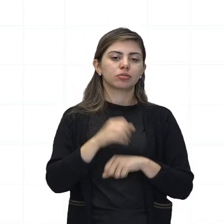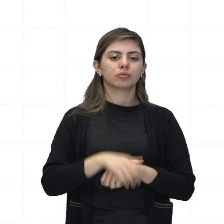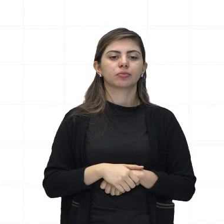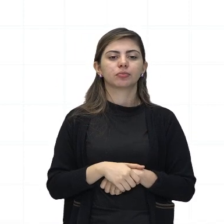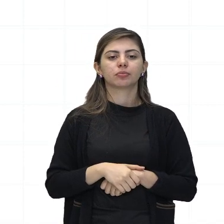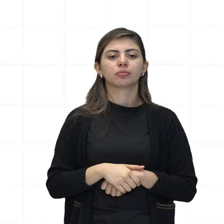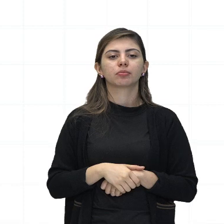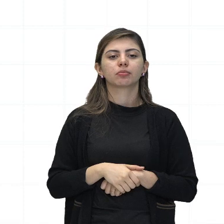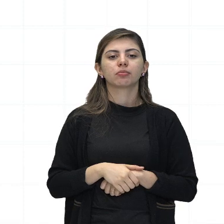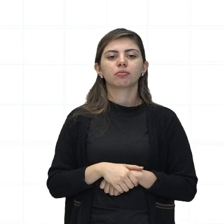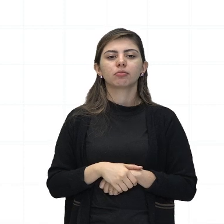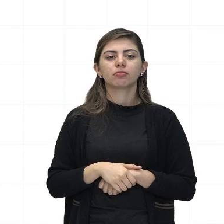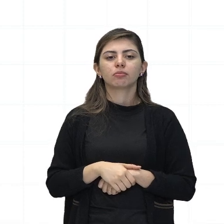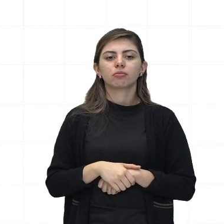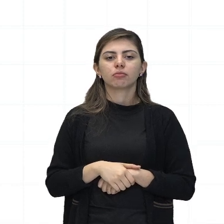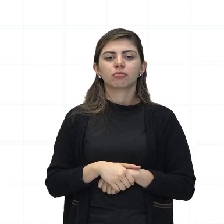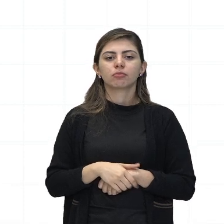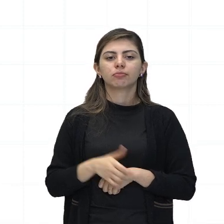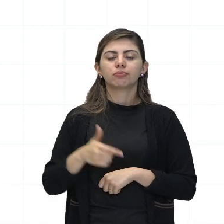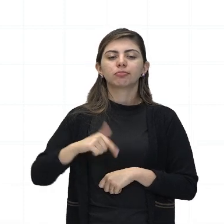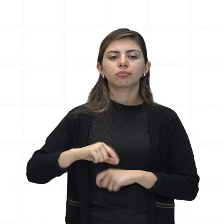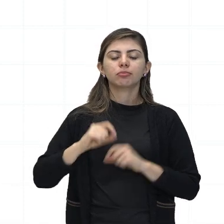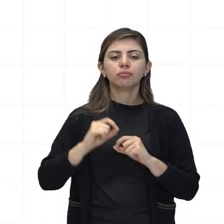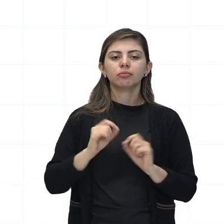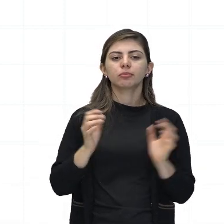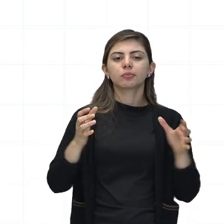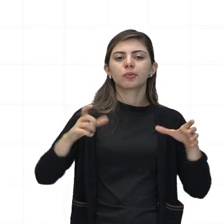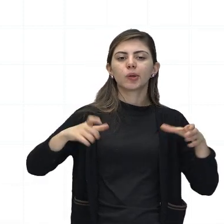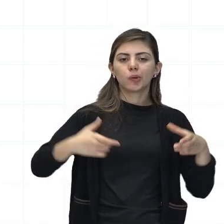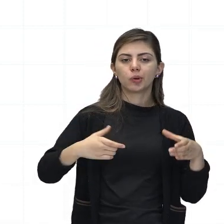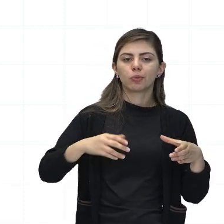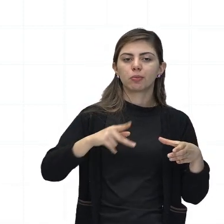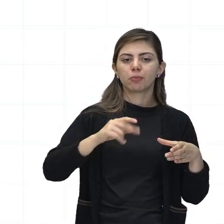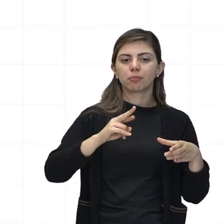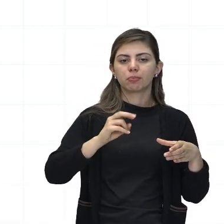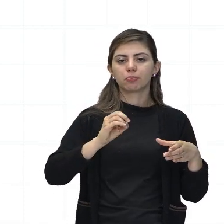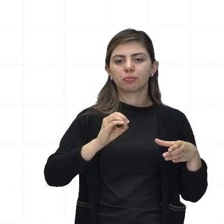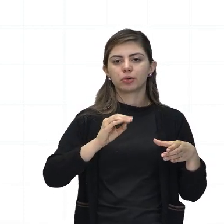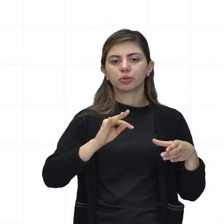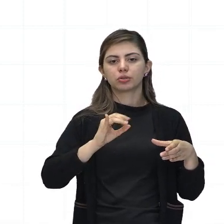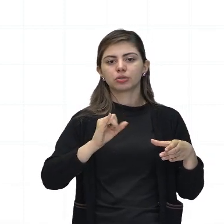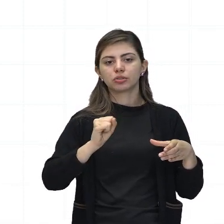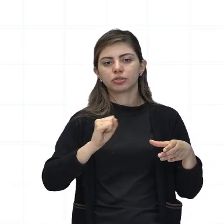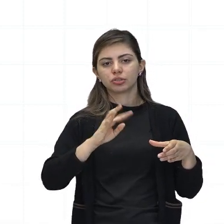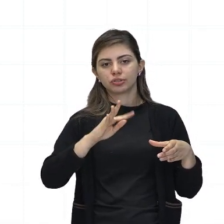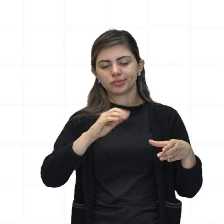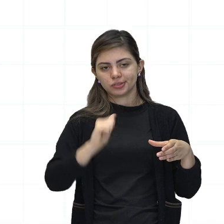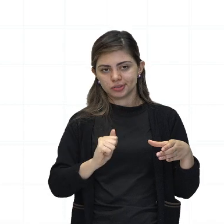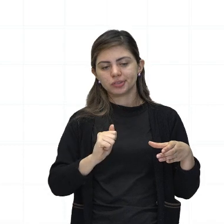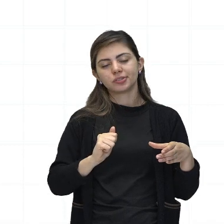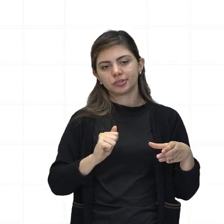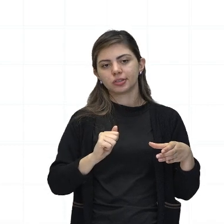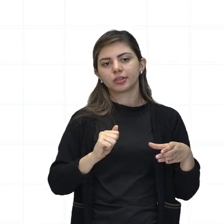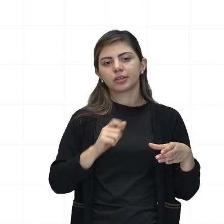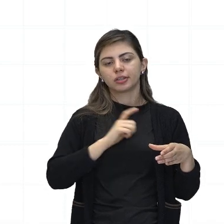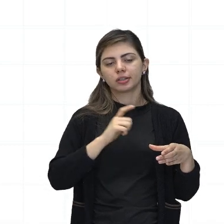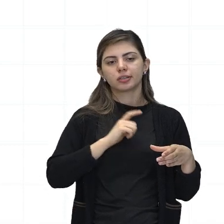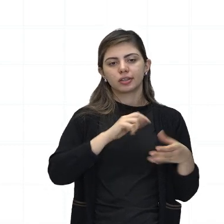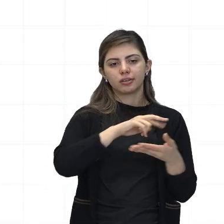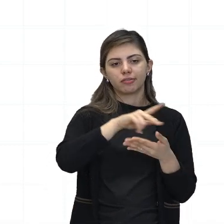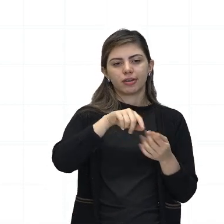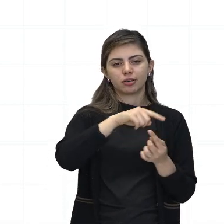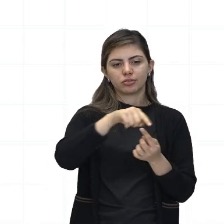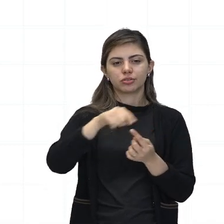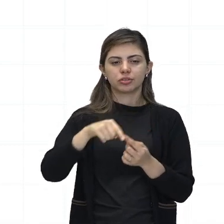aí continuar. Reino protista, os organismos eucariontes unicelulares autotróficos ou